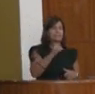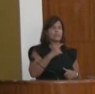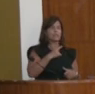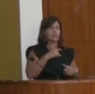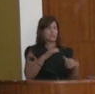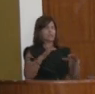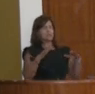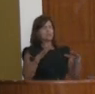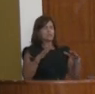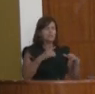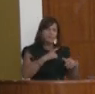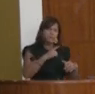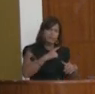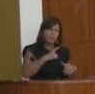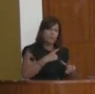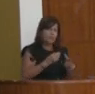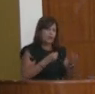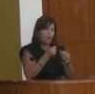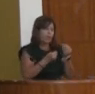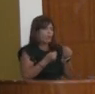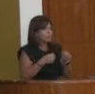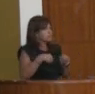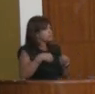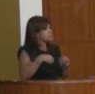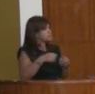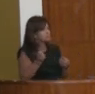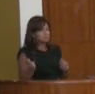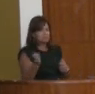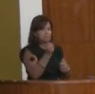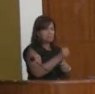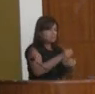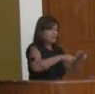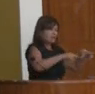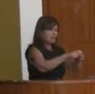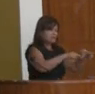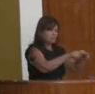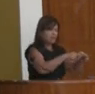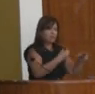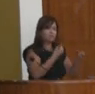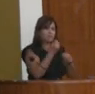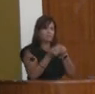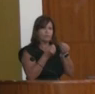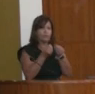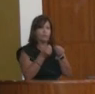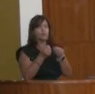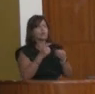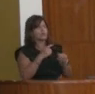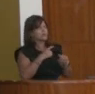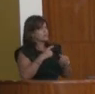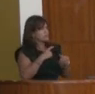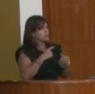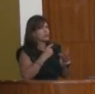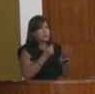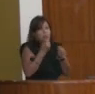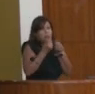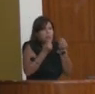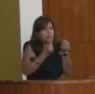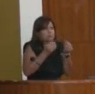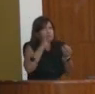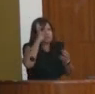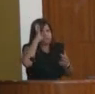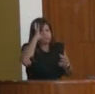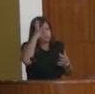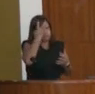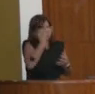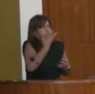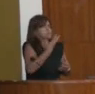que benefício terá? Sugestões: que algum setor a nível municipal, estadual, nacional resolva. Não